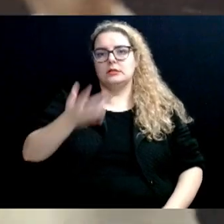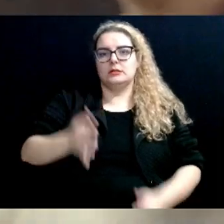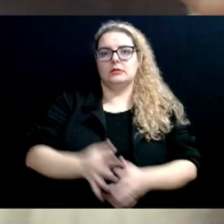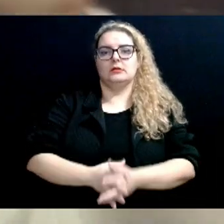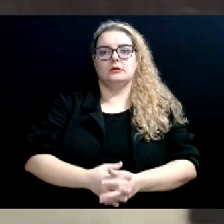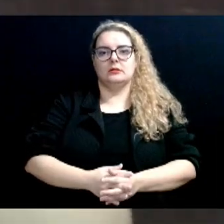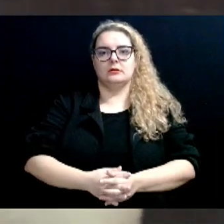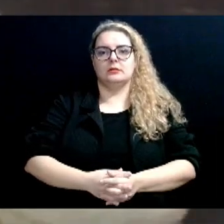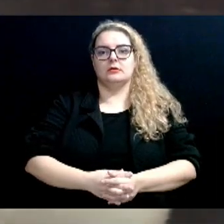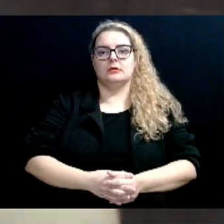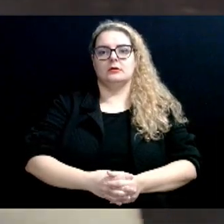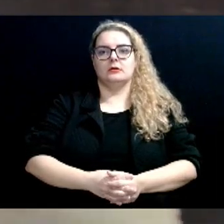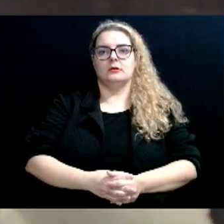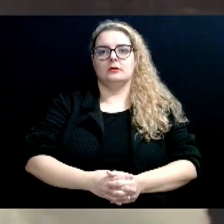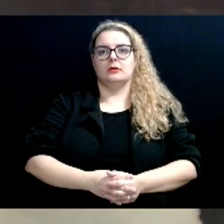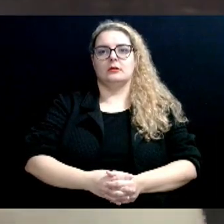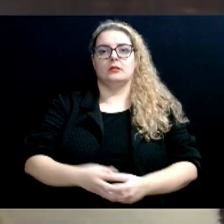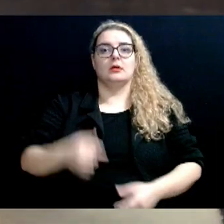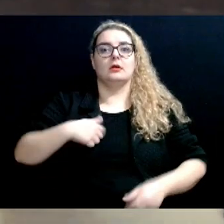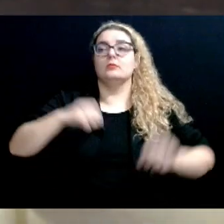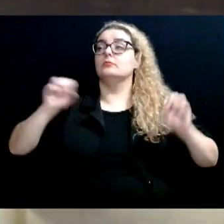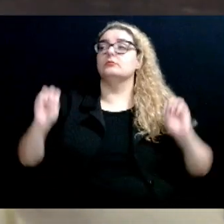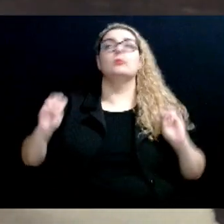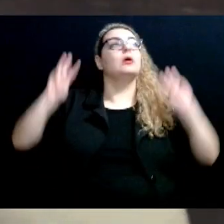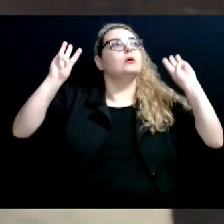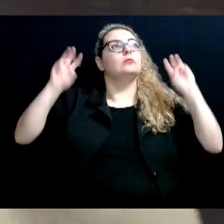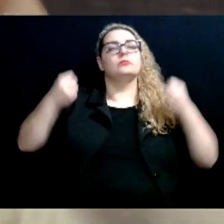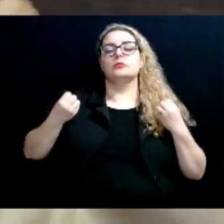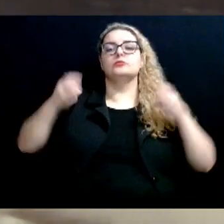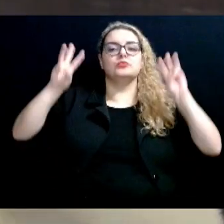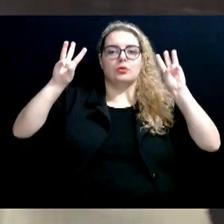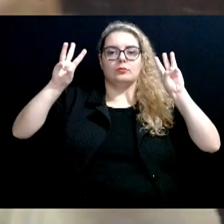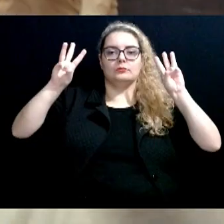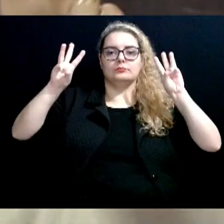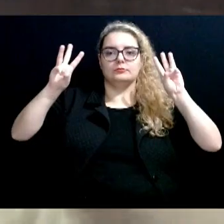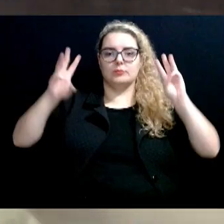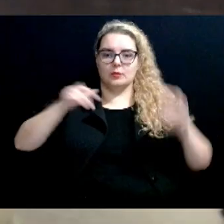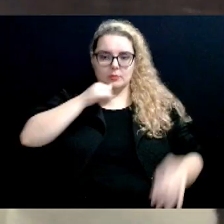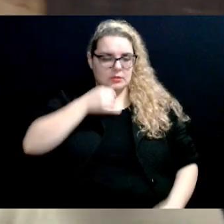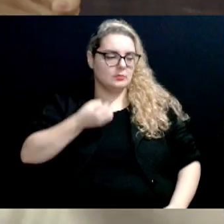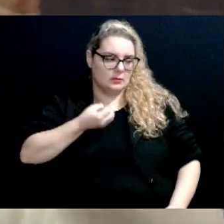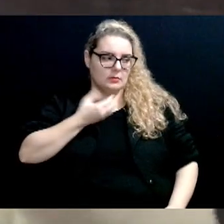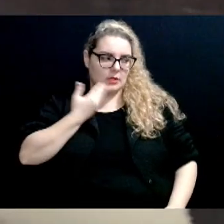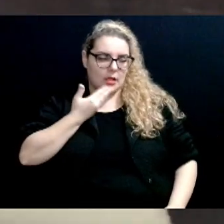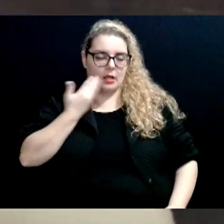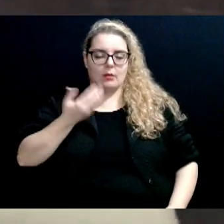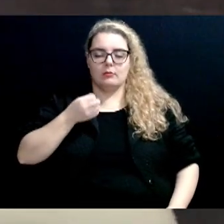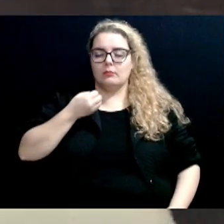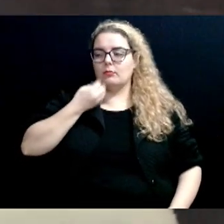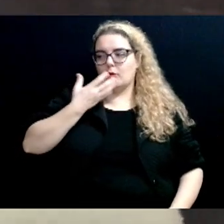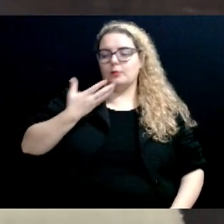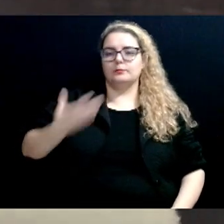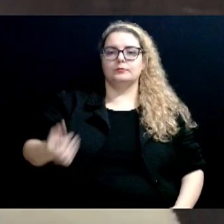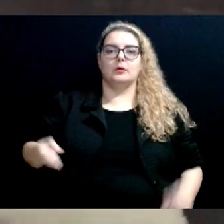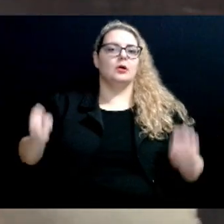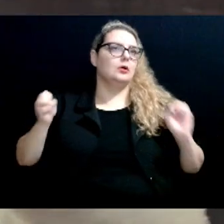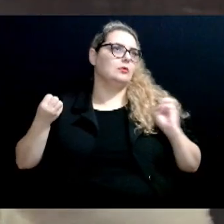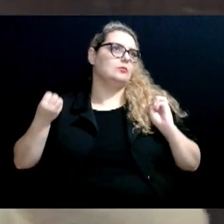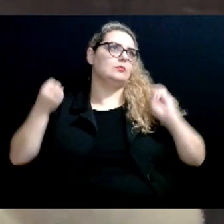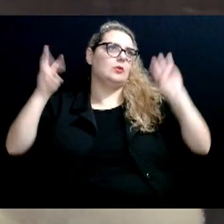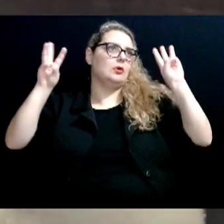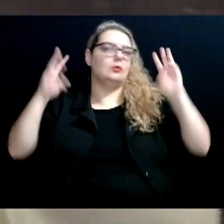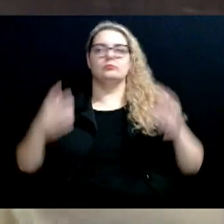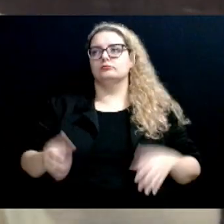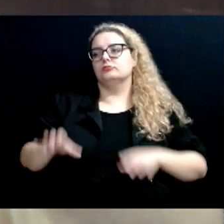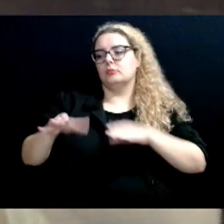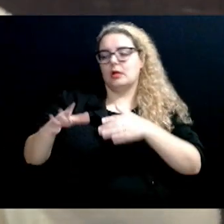eu tô num show, vamos dar um exemplo legal, né? Sim. Tô num show, um show que eu queria, de uma banda legal, e aí eu tô lá,